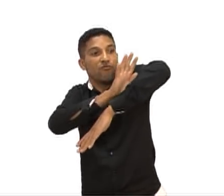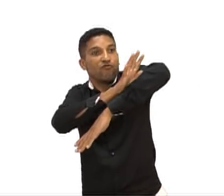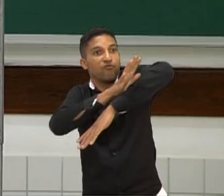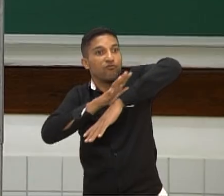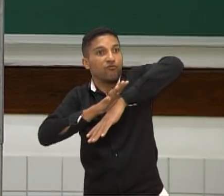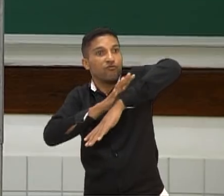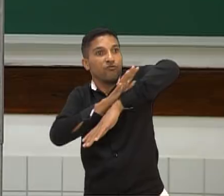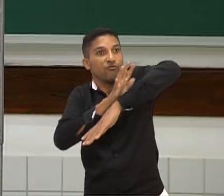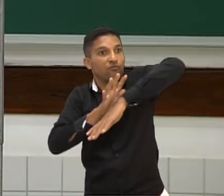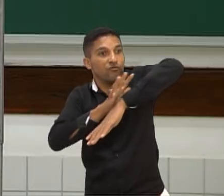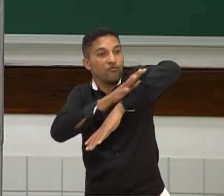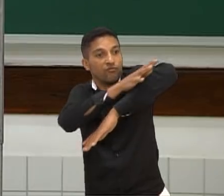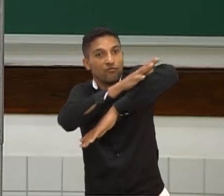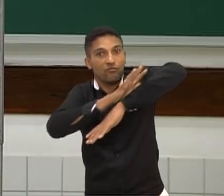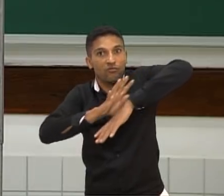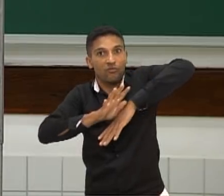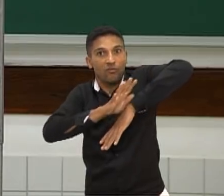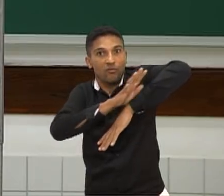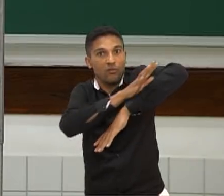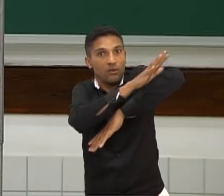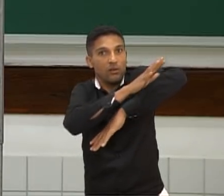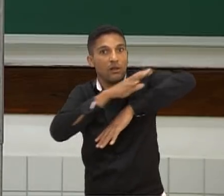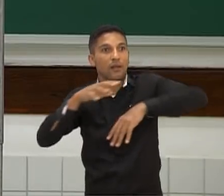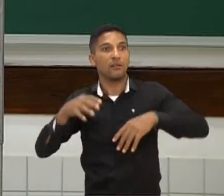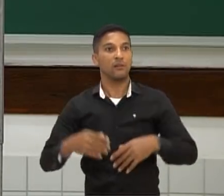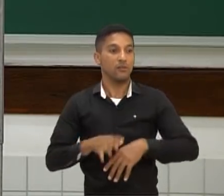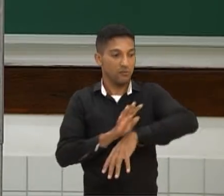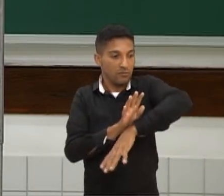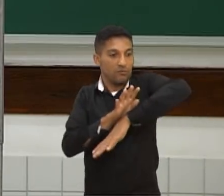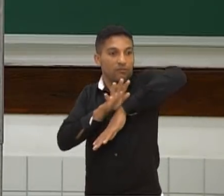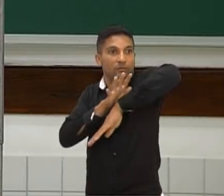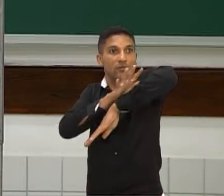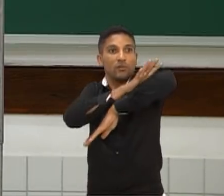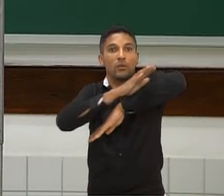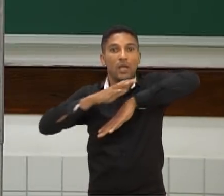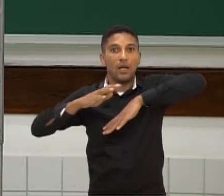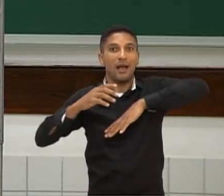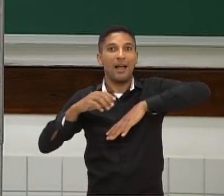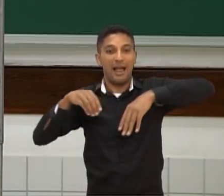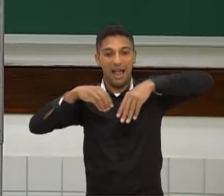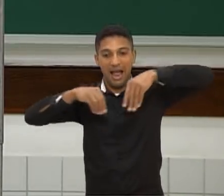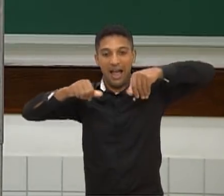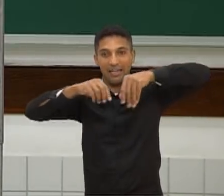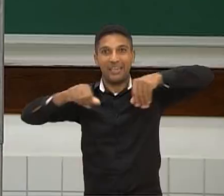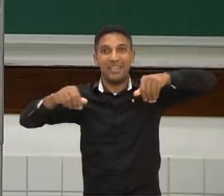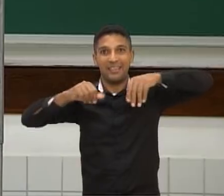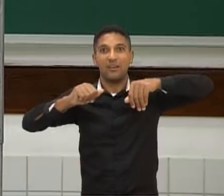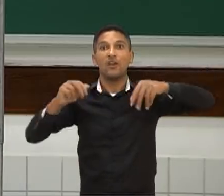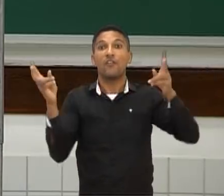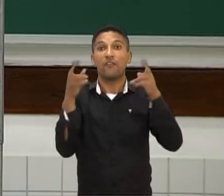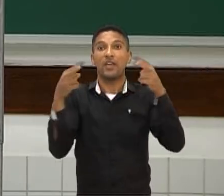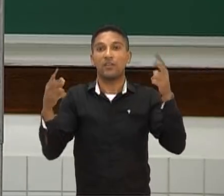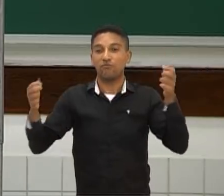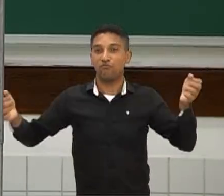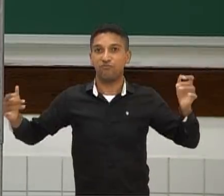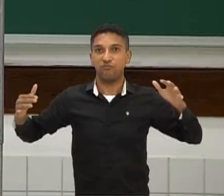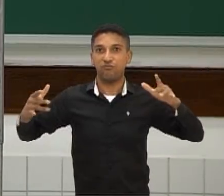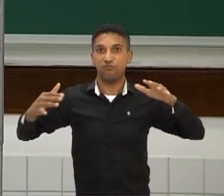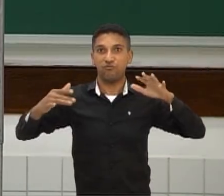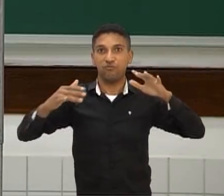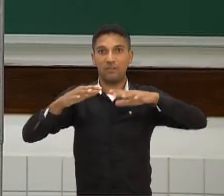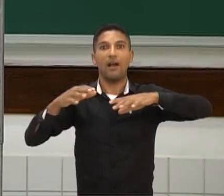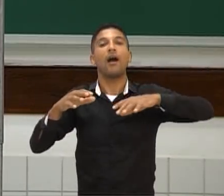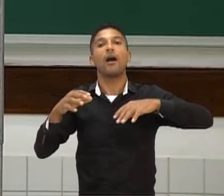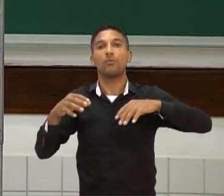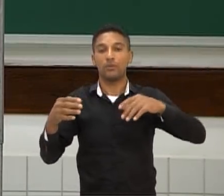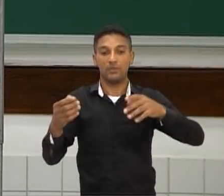dunas? As areias elas são acumuladas devido à ação dos ventos, tá? Então,